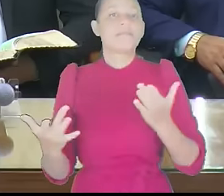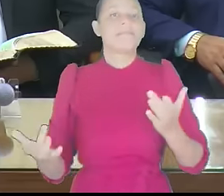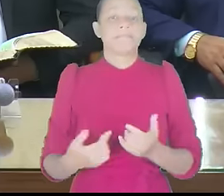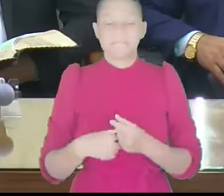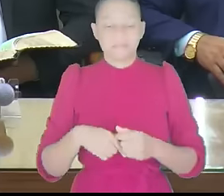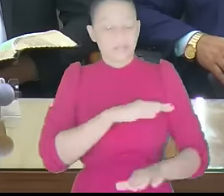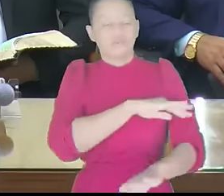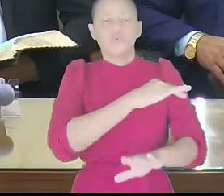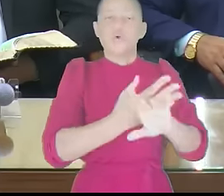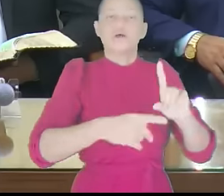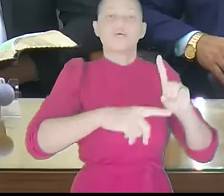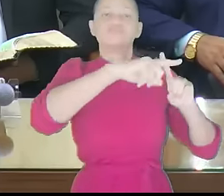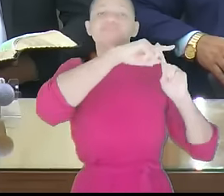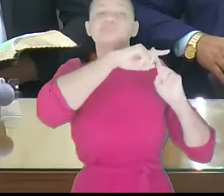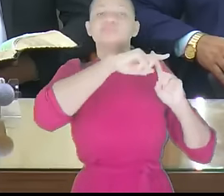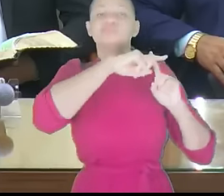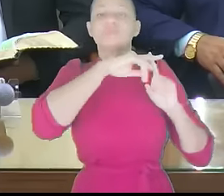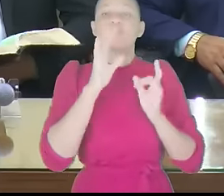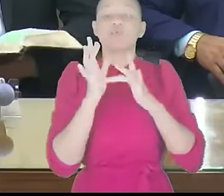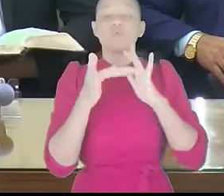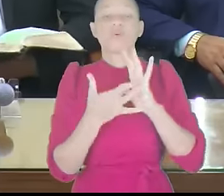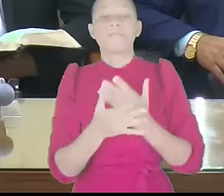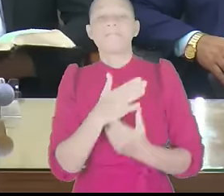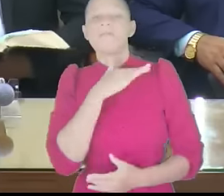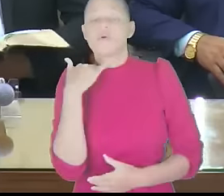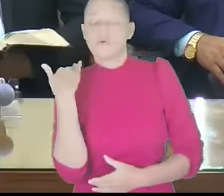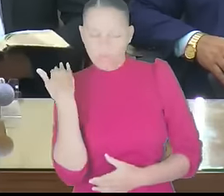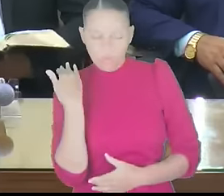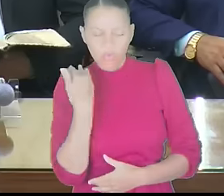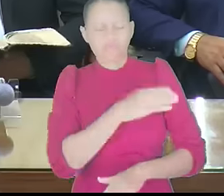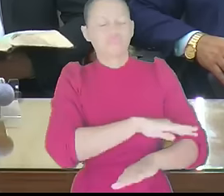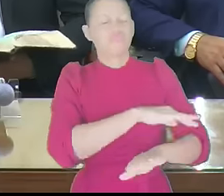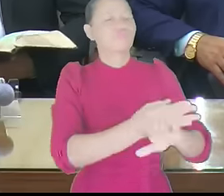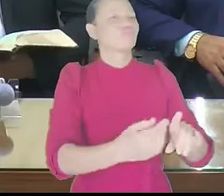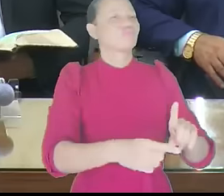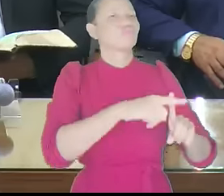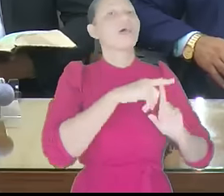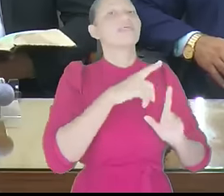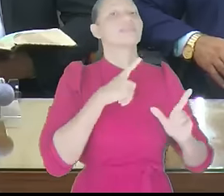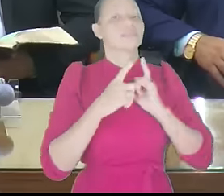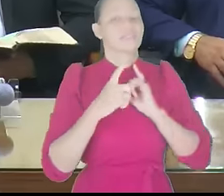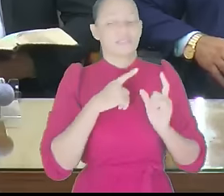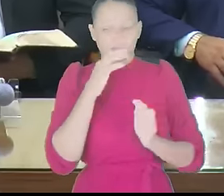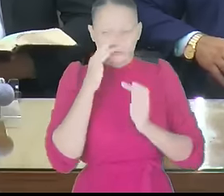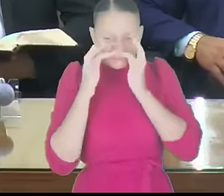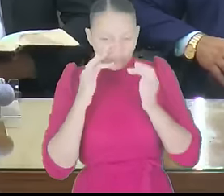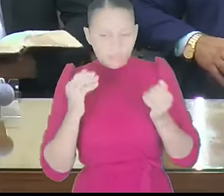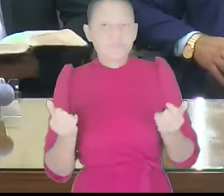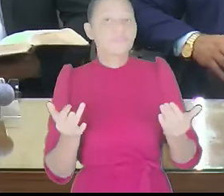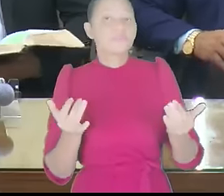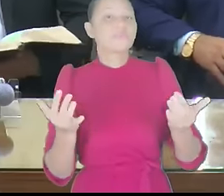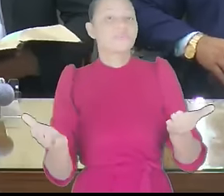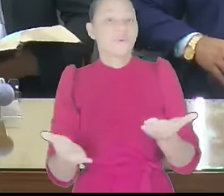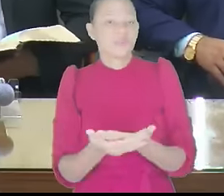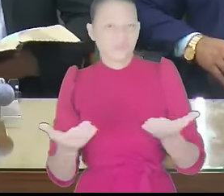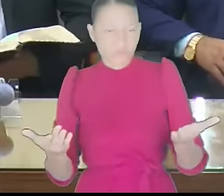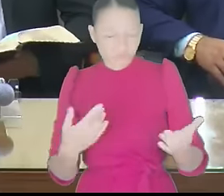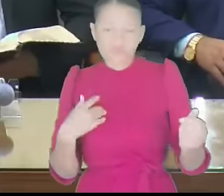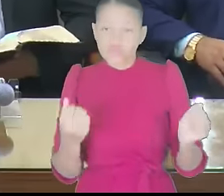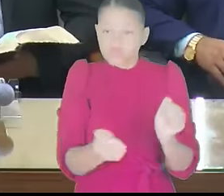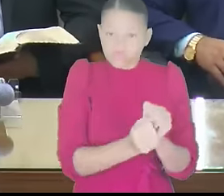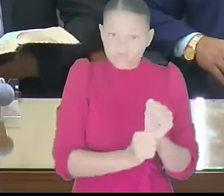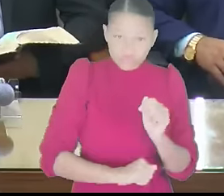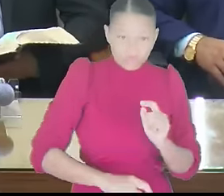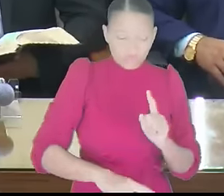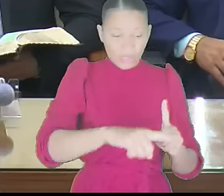Calvário. Jesus morreu no Calvário e no Calvário tinha um jardim. Estão lembrados que lá tinha um jardim junto da cruz, que ele foi sepultado